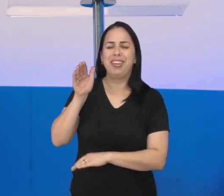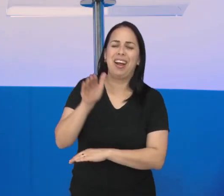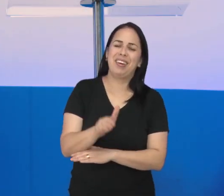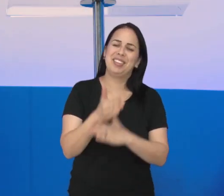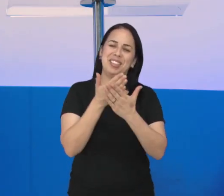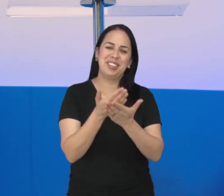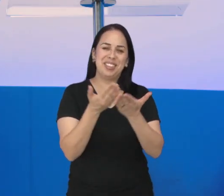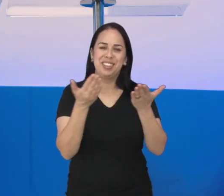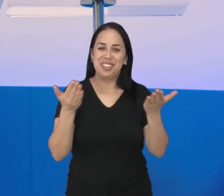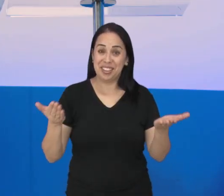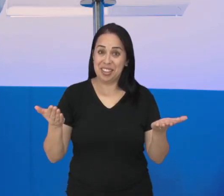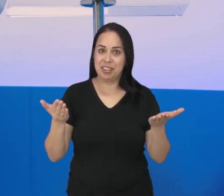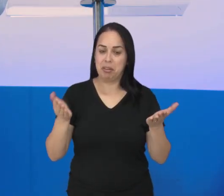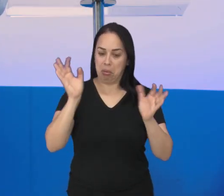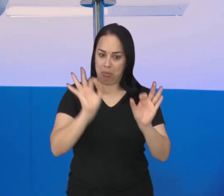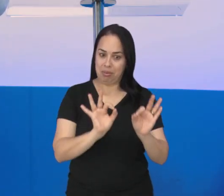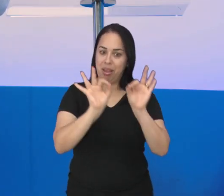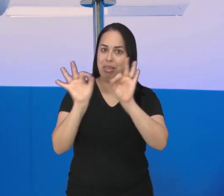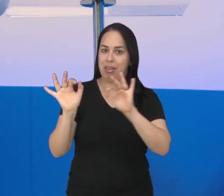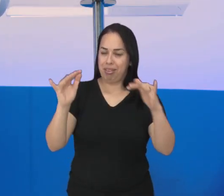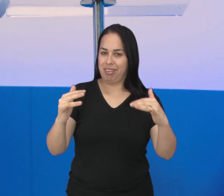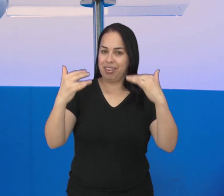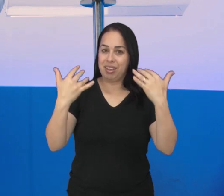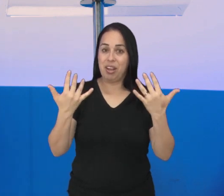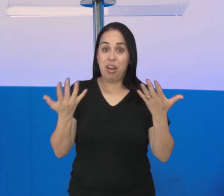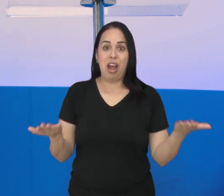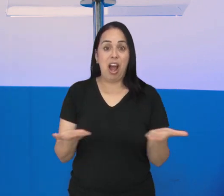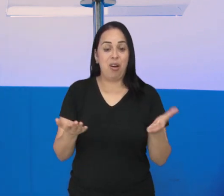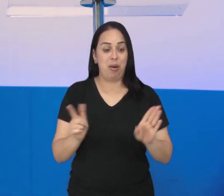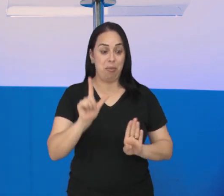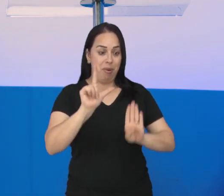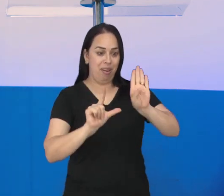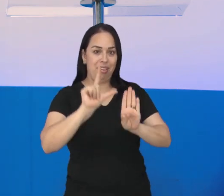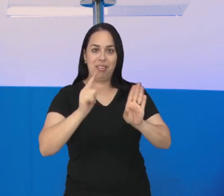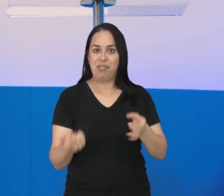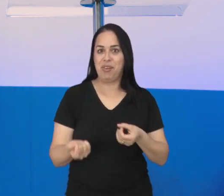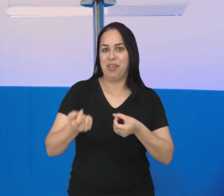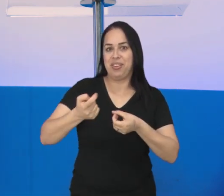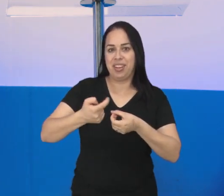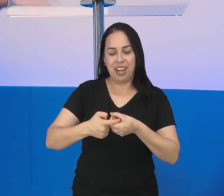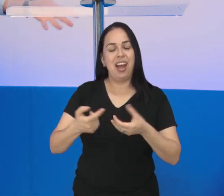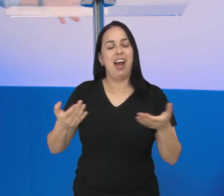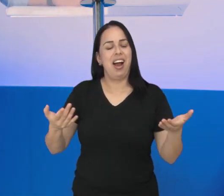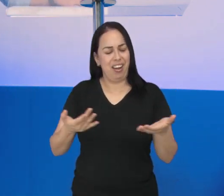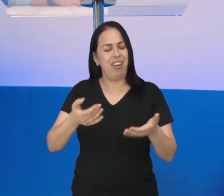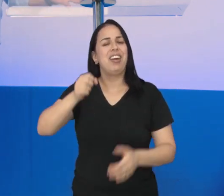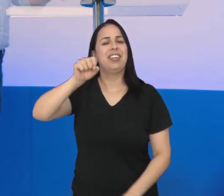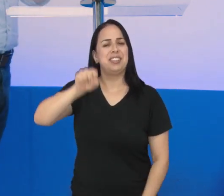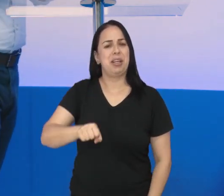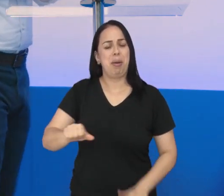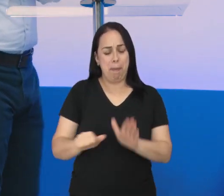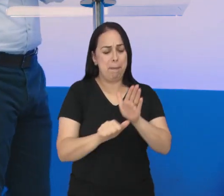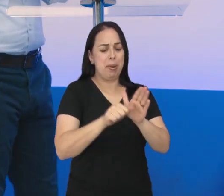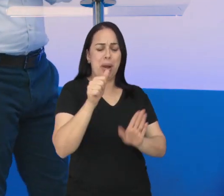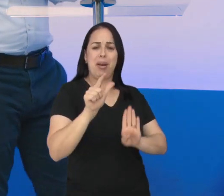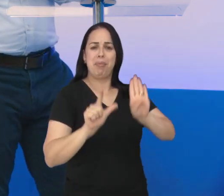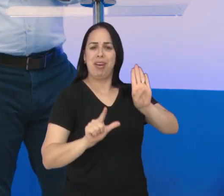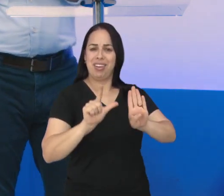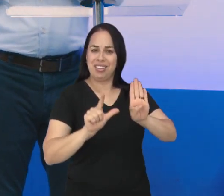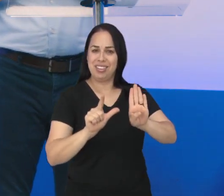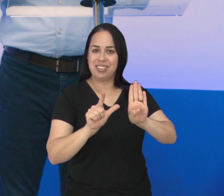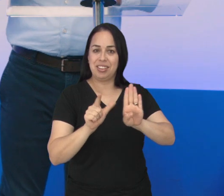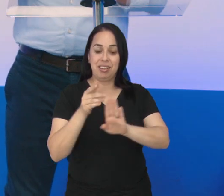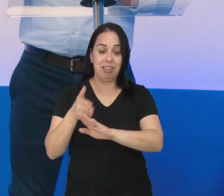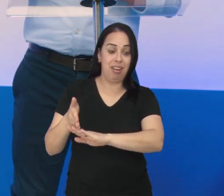Muito boa tarde para você que nos acompanha. A gente está de volta com o Boletim Legislativo, agora sim, o primeiro boletim do ano.